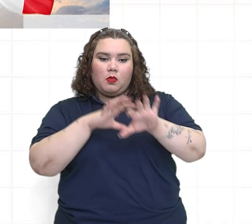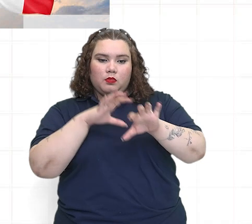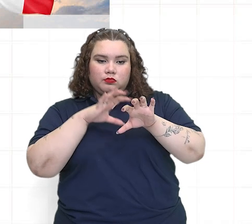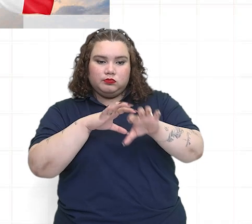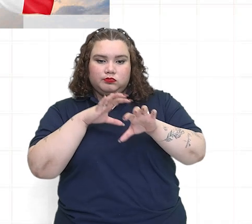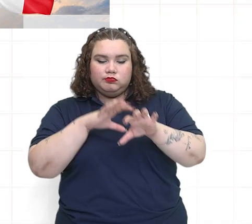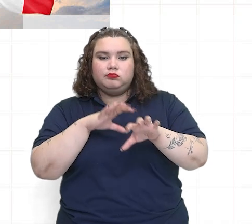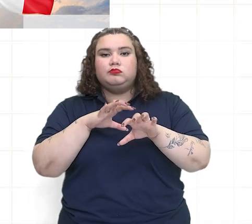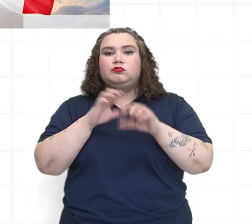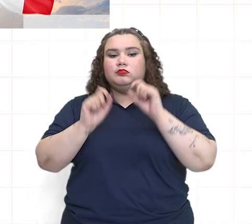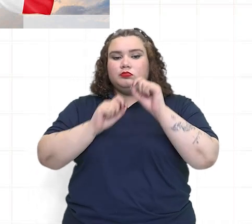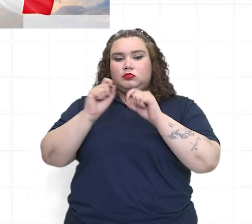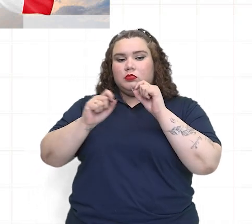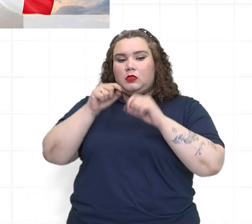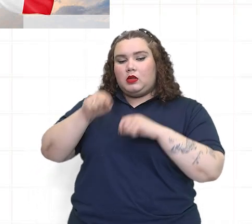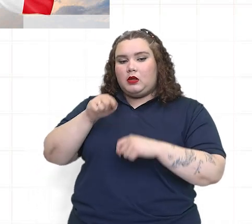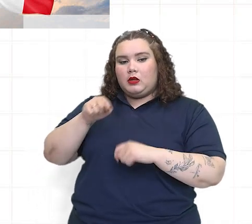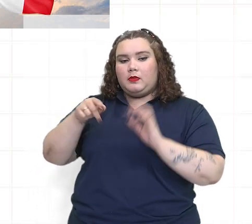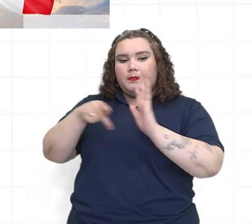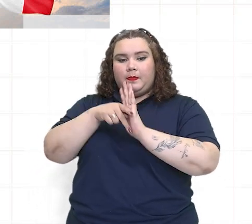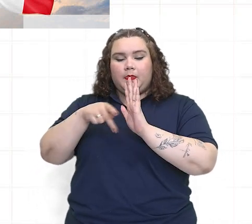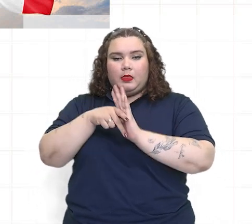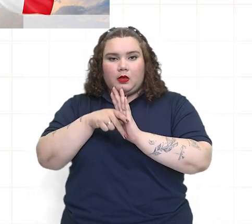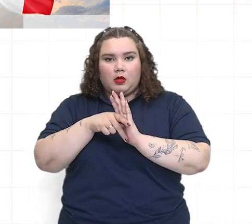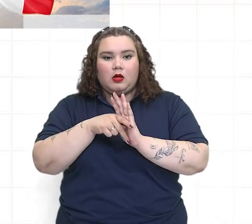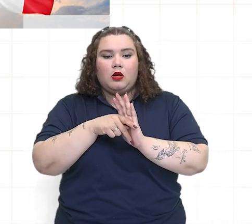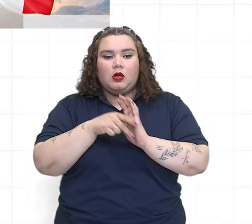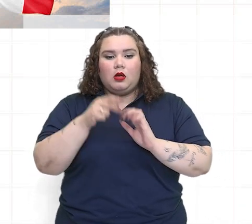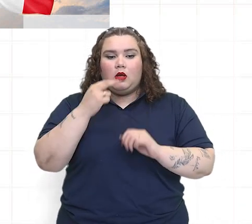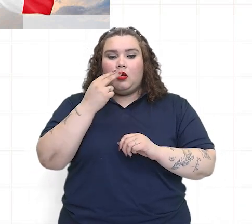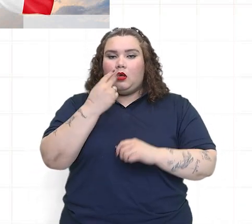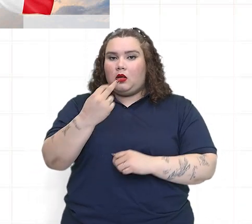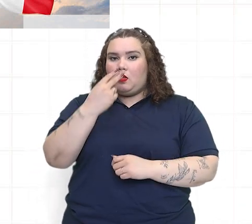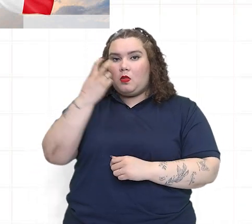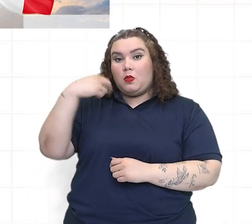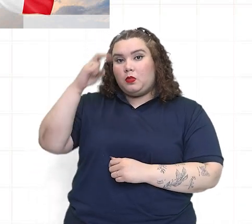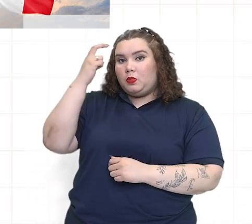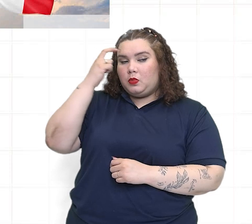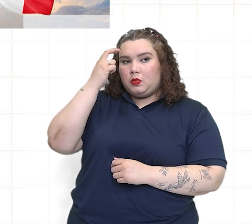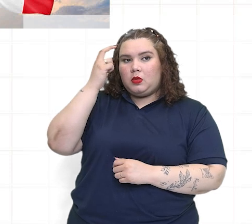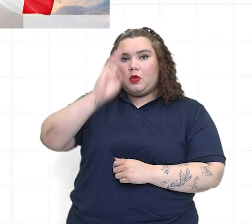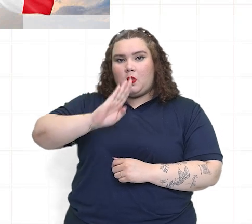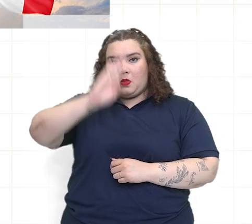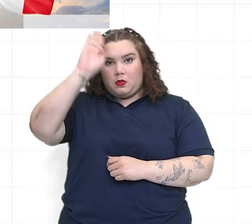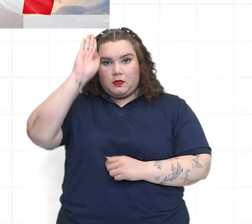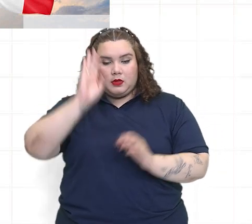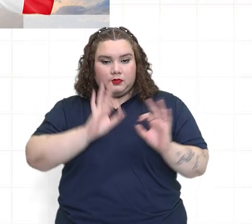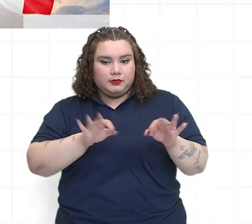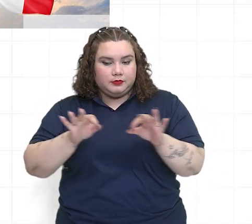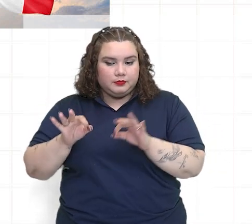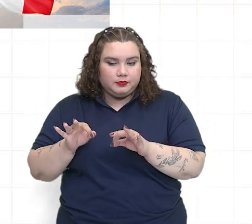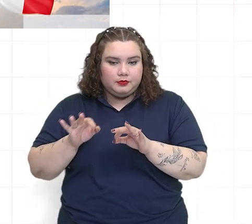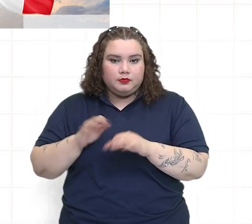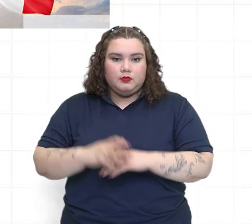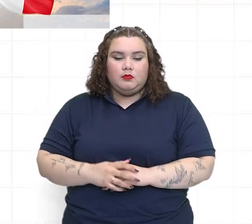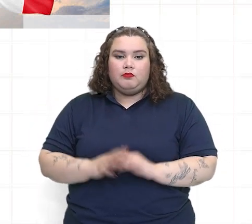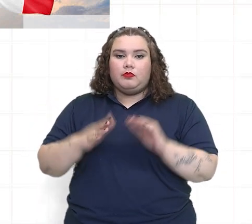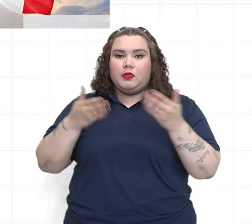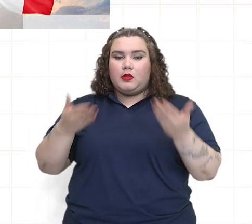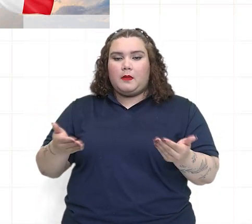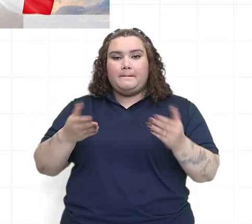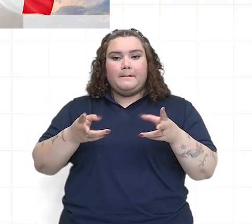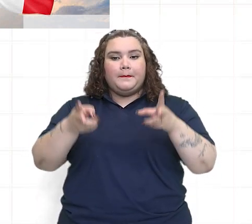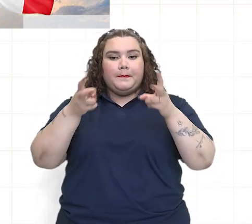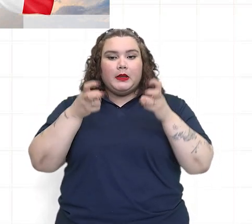né, dessa herança então aí da cultura então aí romana, tá? Então, ou seja,